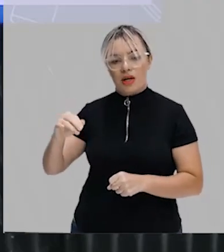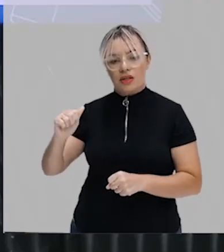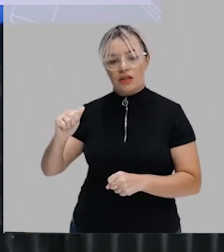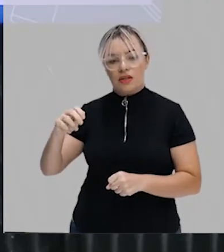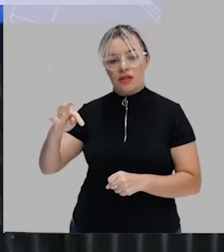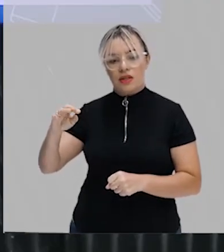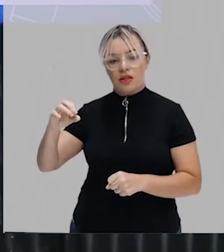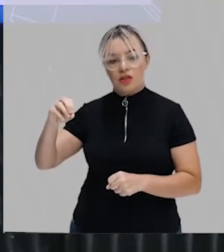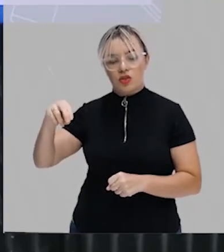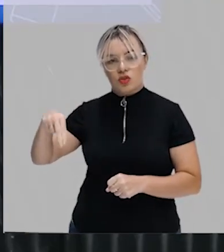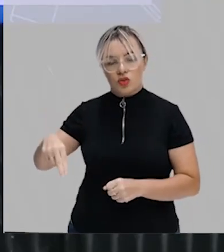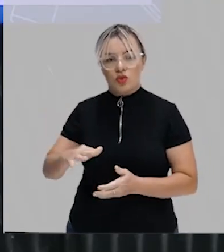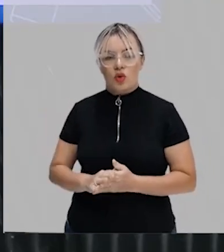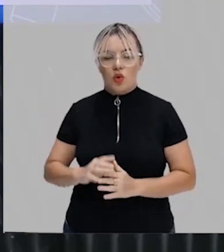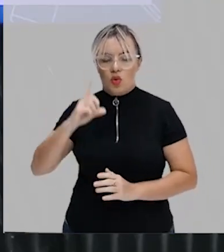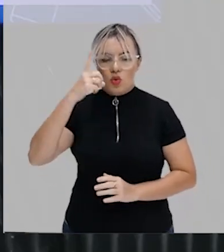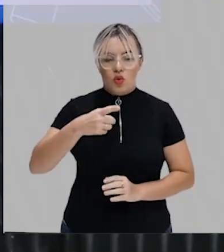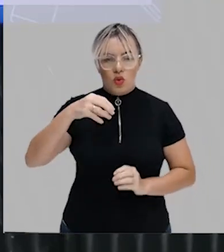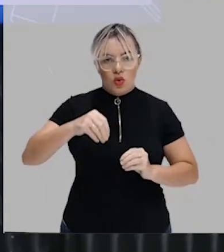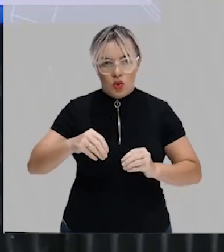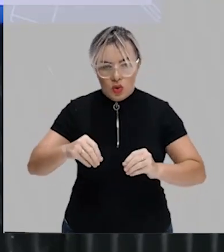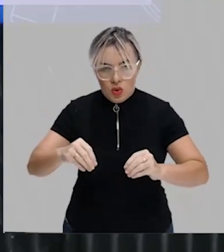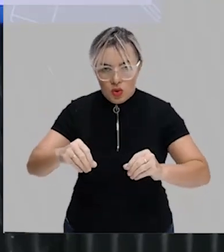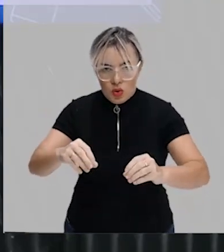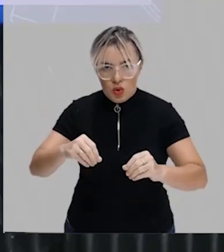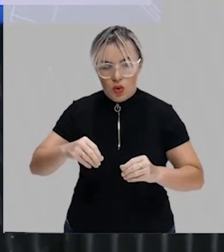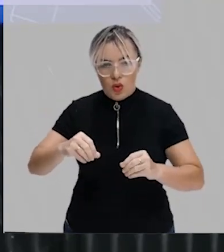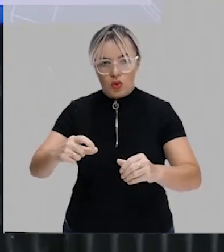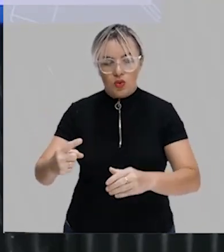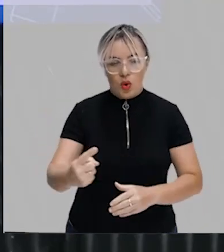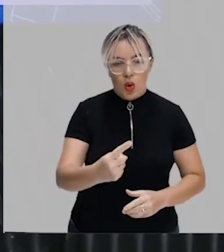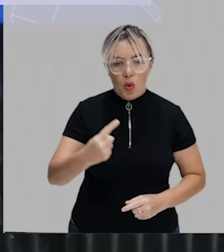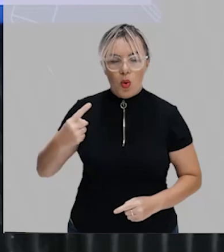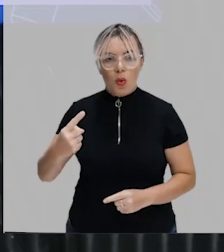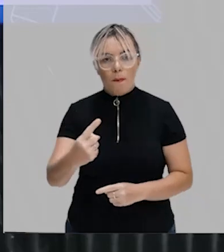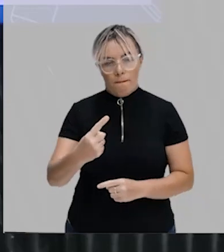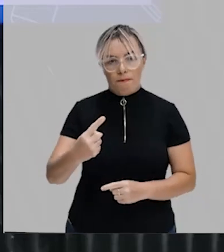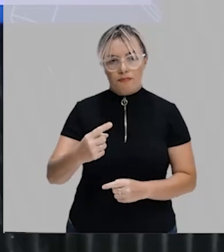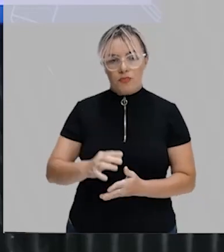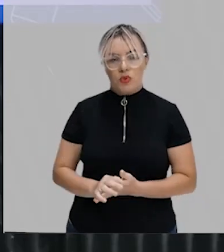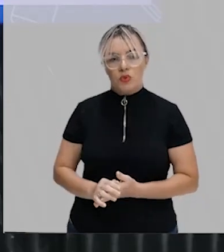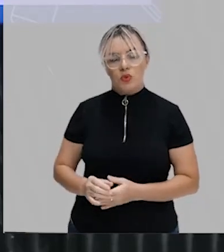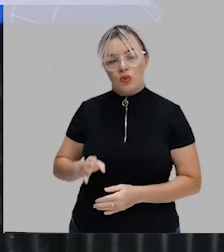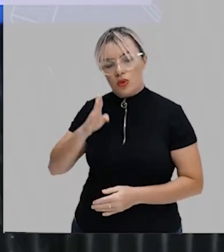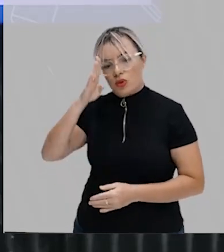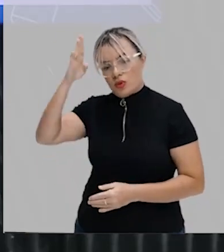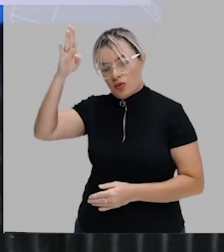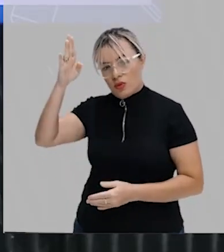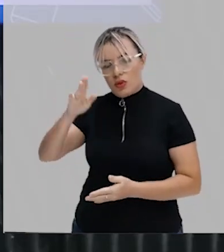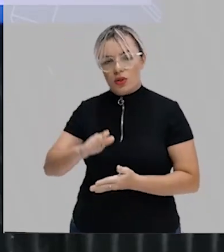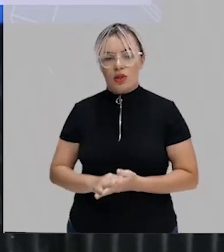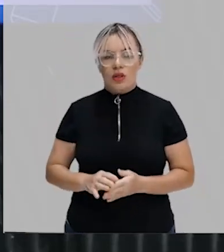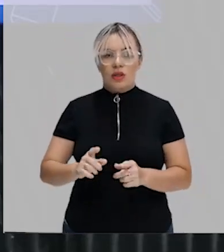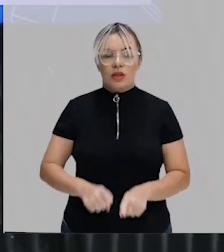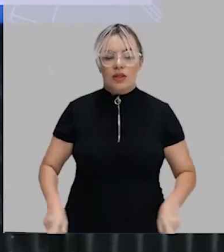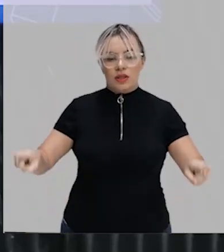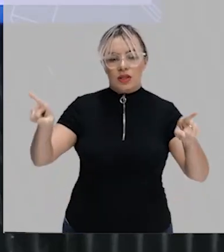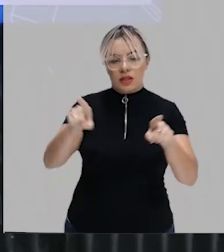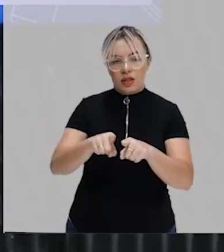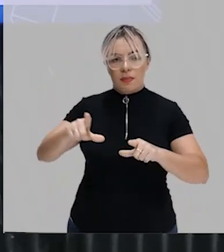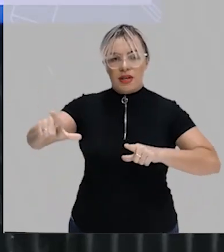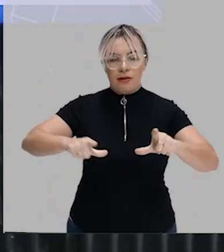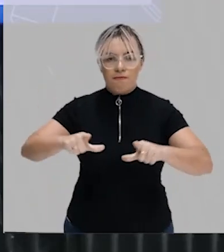monocultura de exportação, trabalho escravo. Latifúndio, monocultura de exportação, trabalho